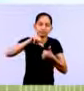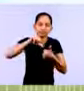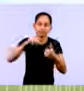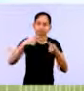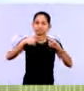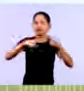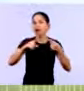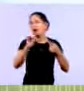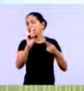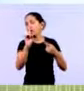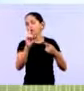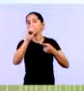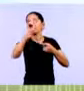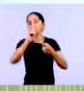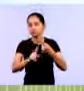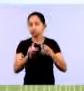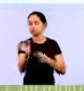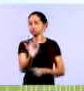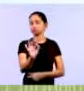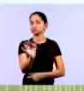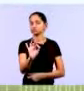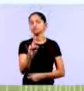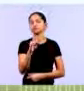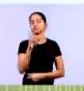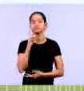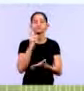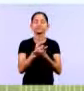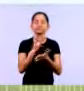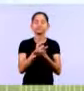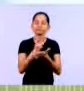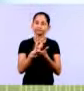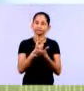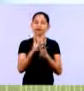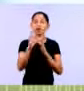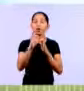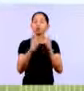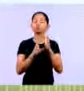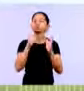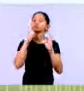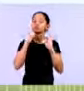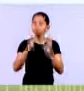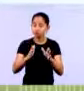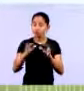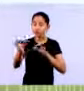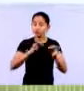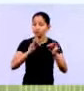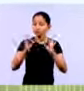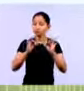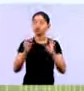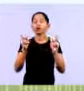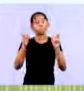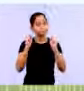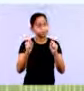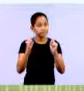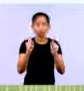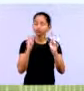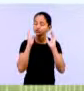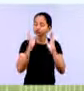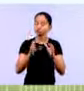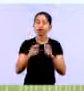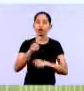deles serem instituídos pelos entes, né? Na verdade, a Constituição já os estabeleceu e os entes têm o poder de regular,